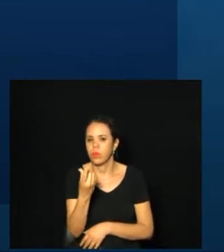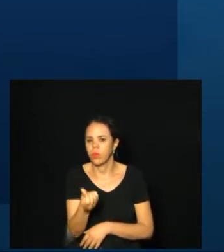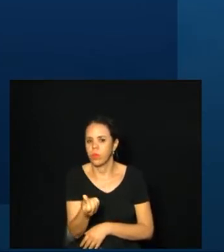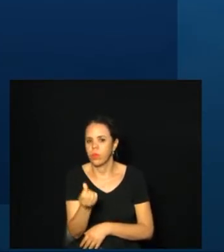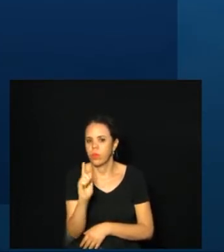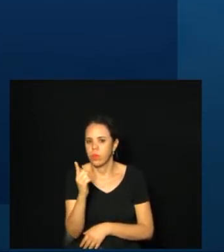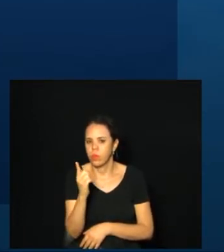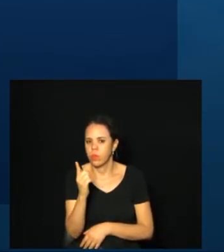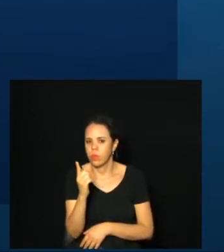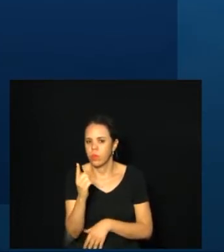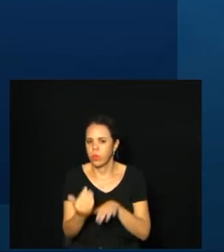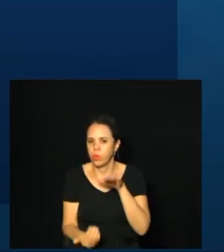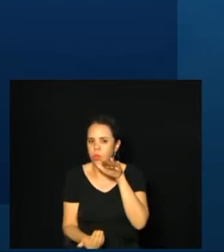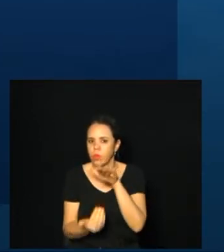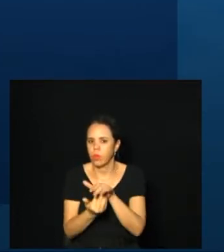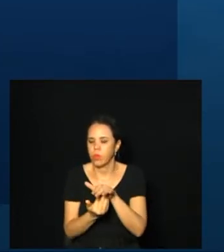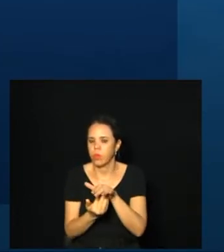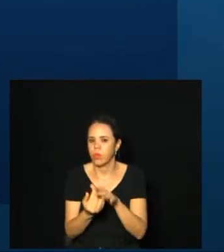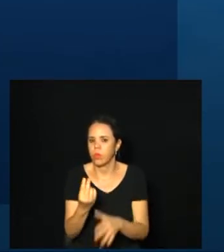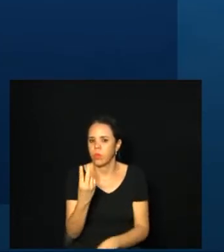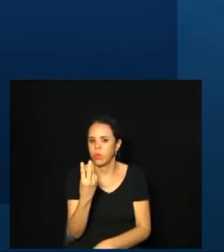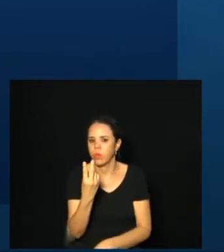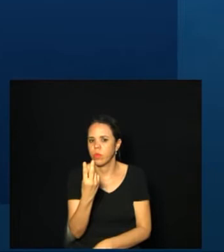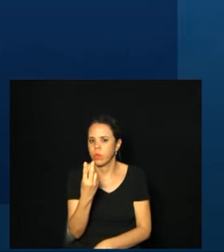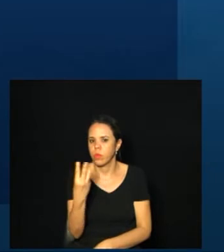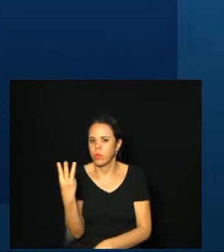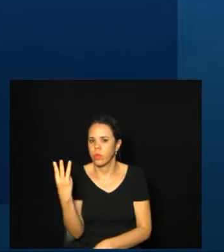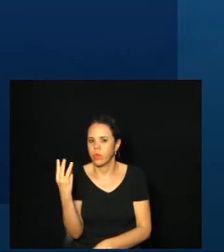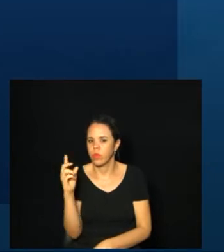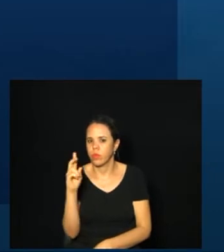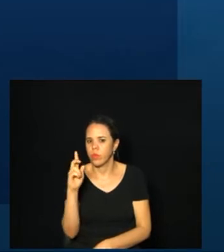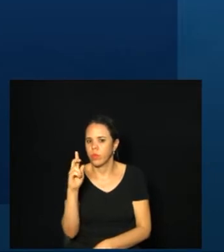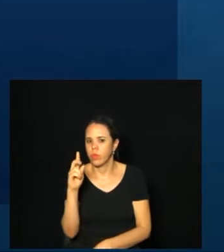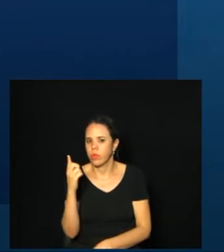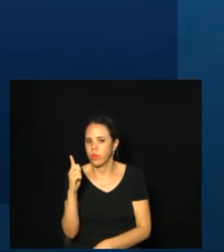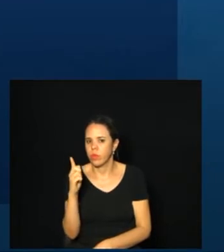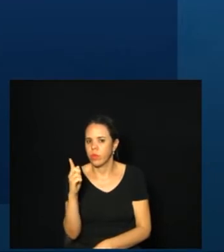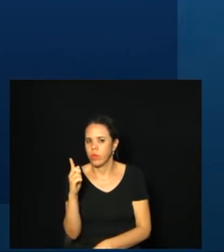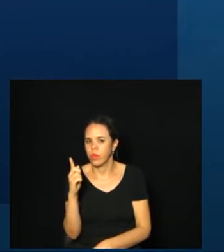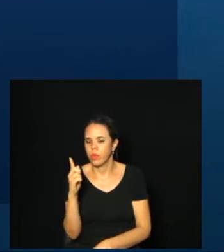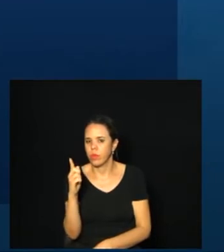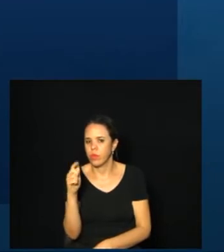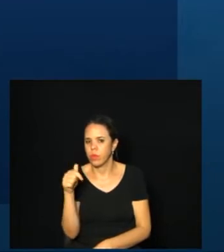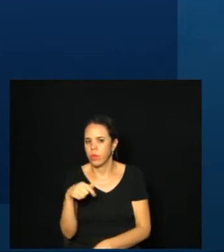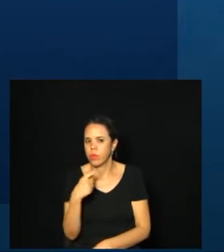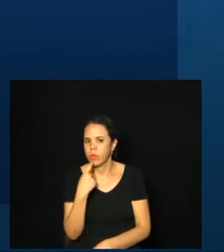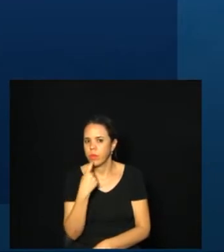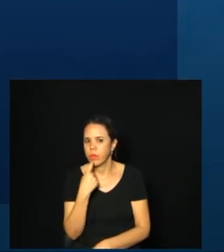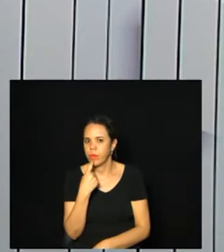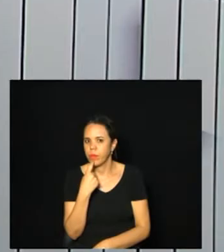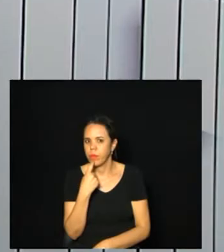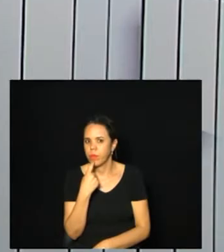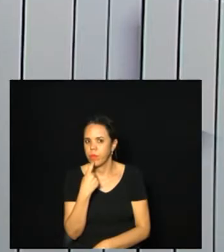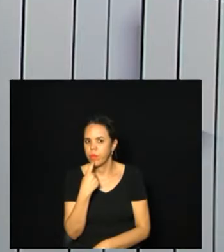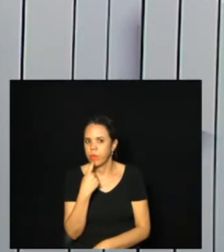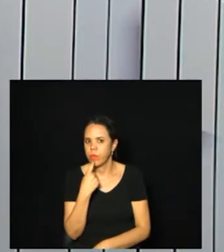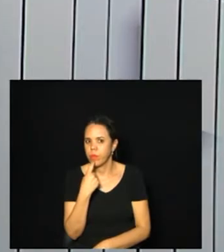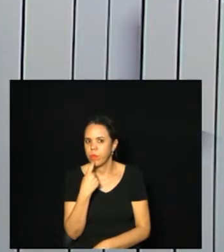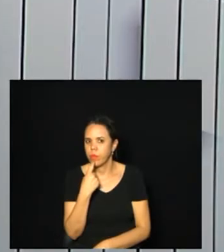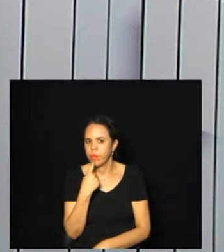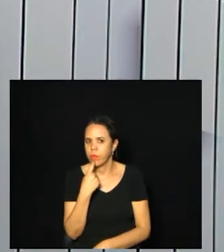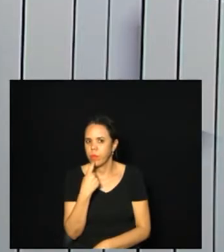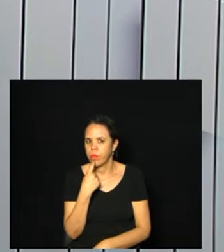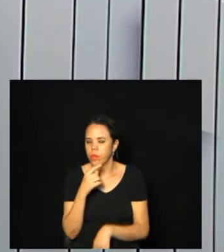Mínima de 16 e a máxima não passa dos 23 graus aqui em Campinas.